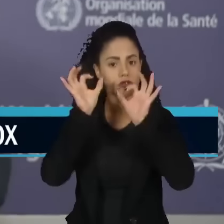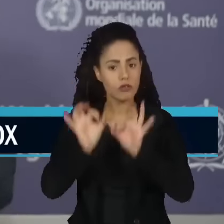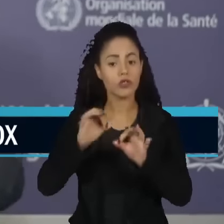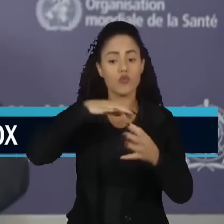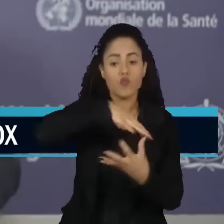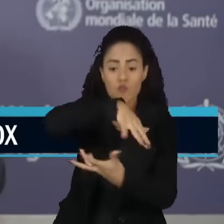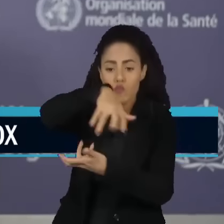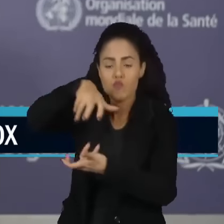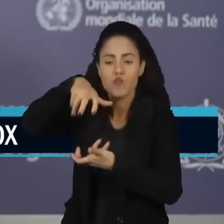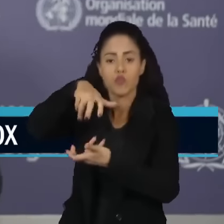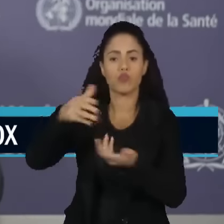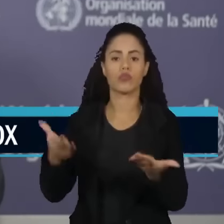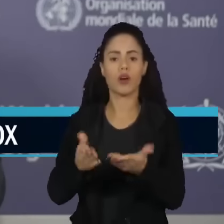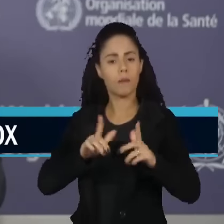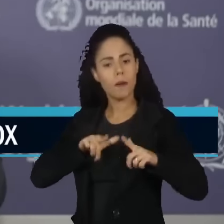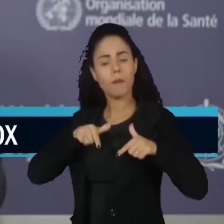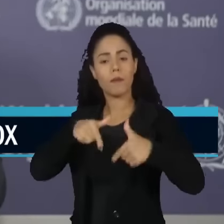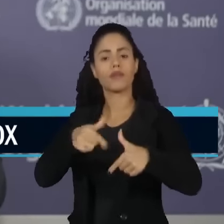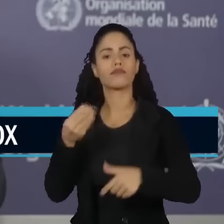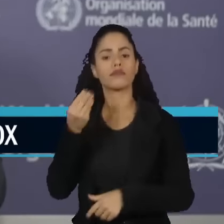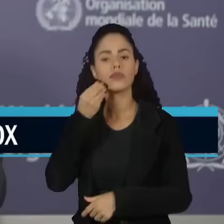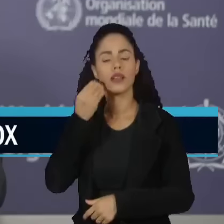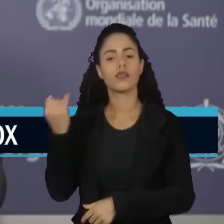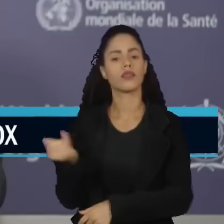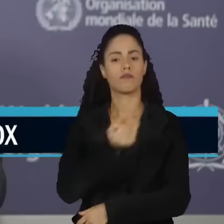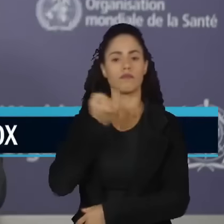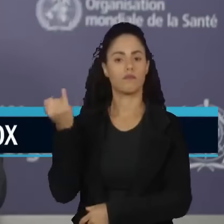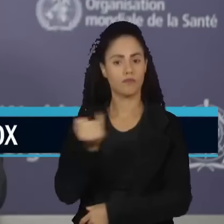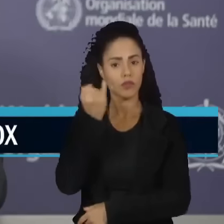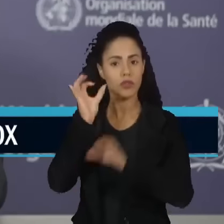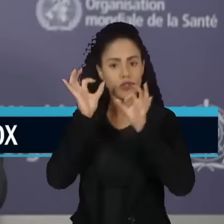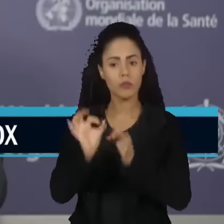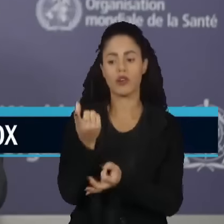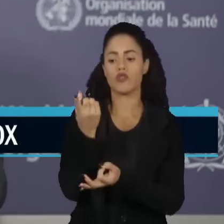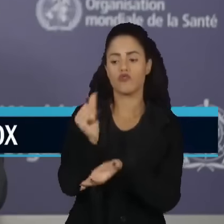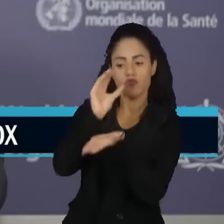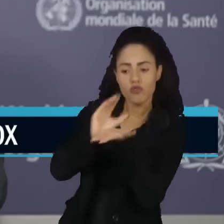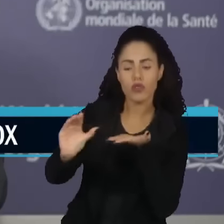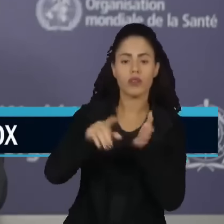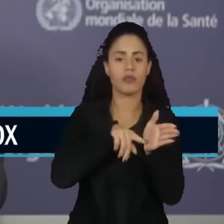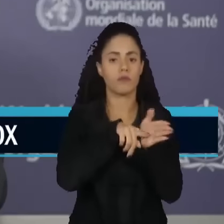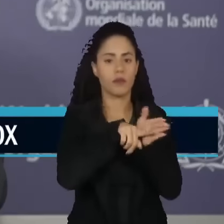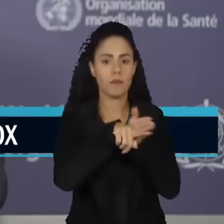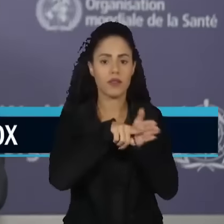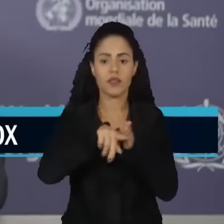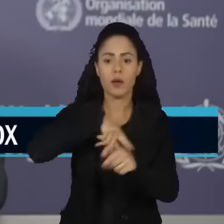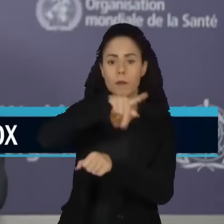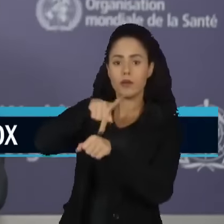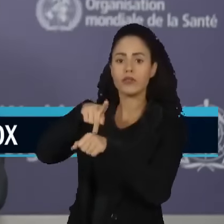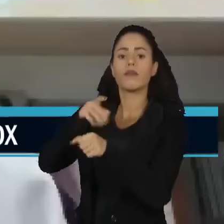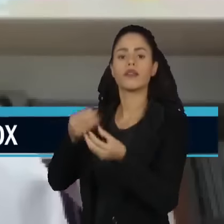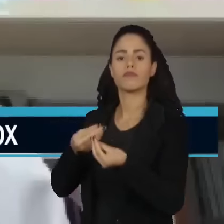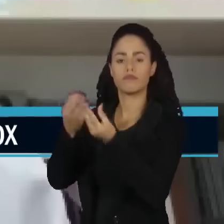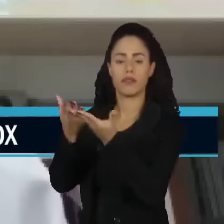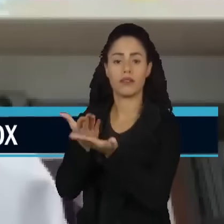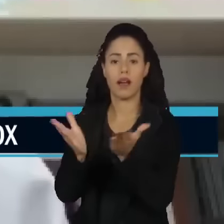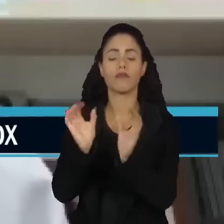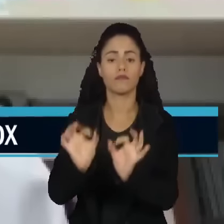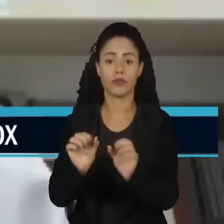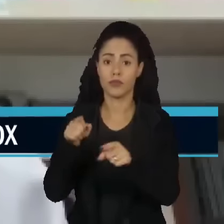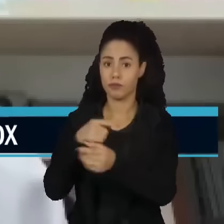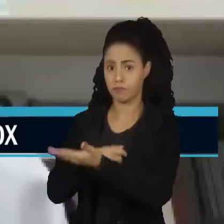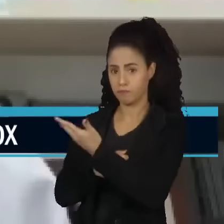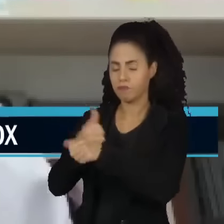internacional a ação é relevante para direcionar recursos e pesquisas aos países afetados Esta